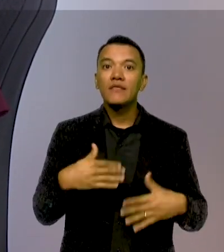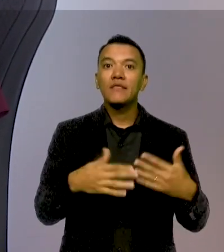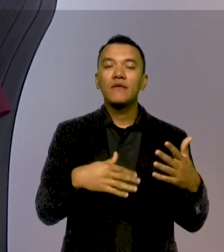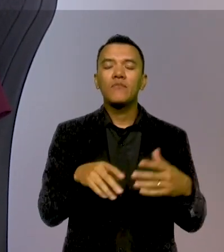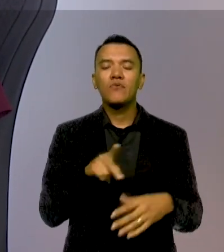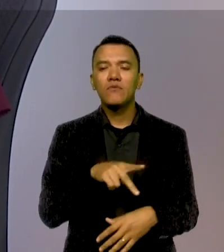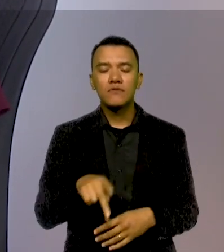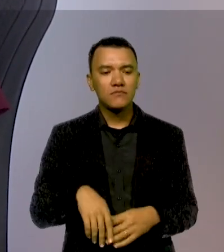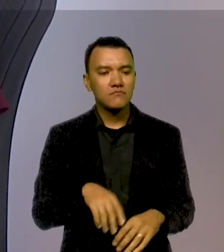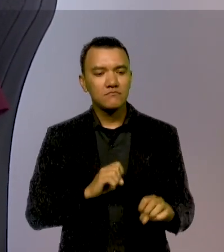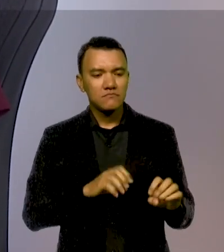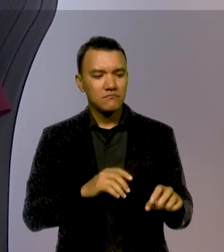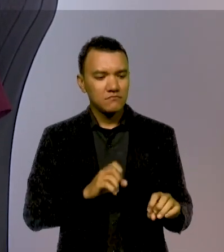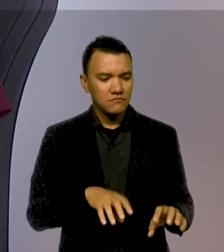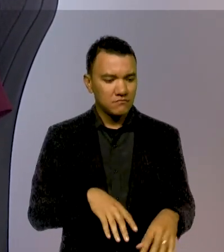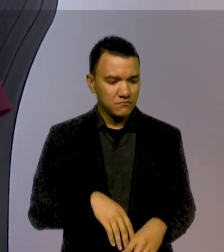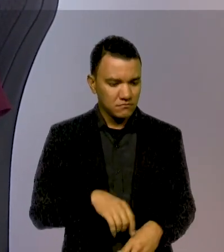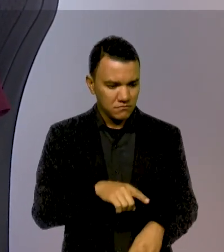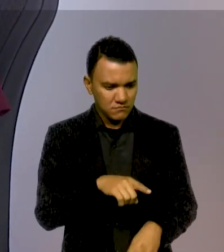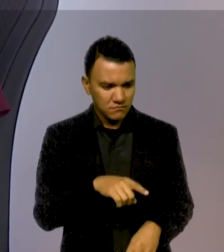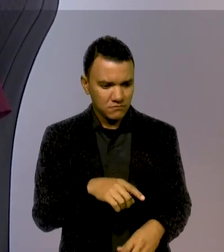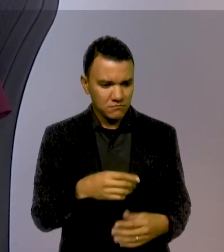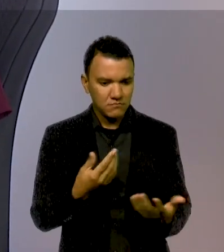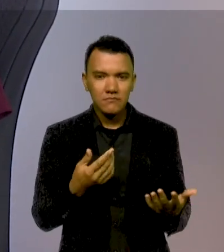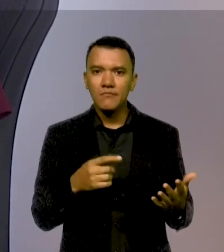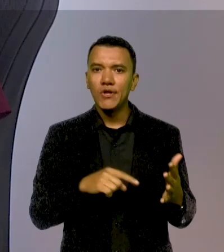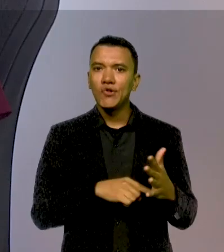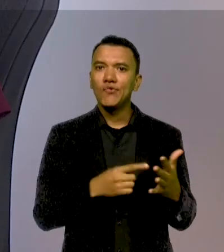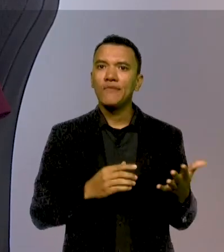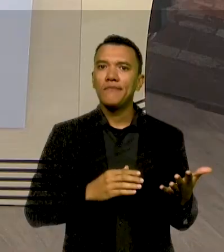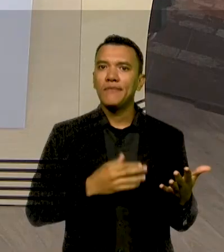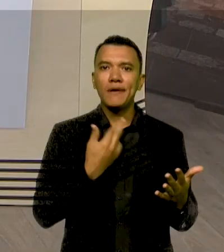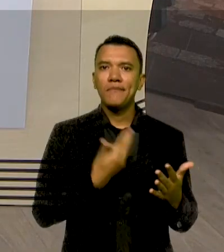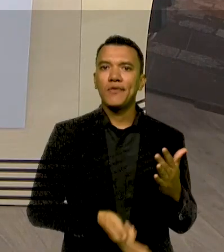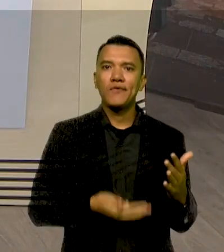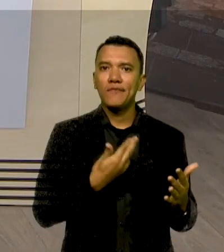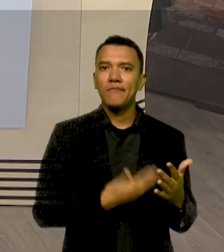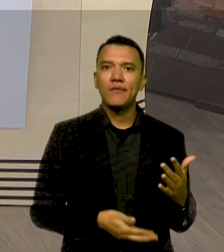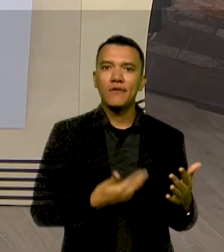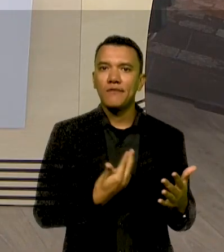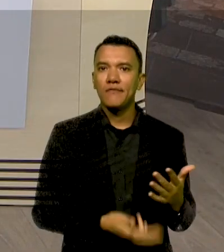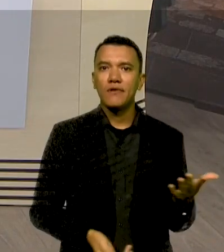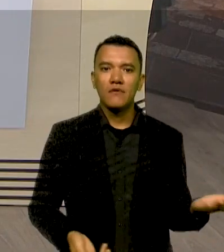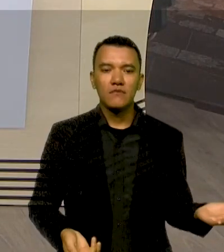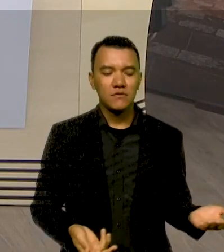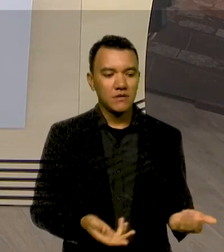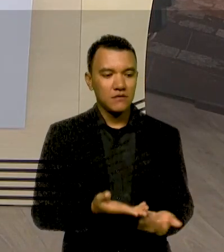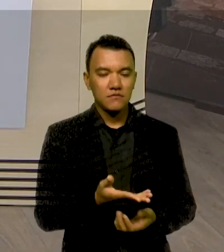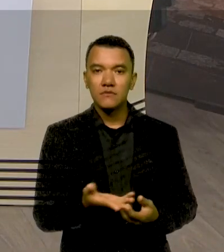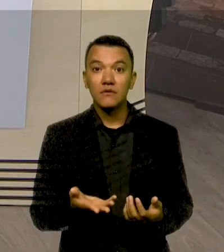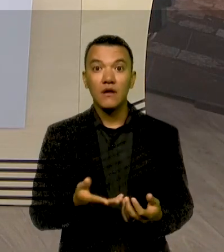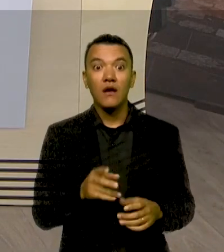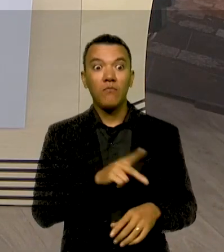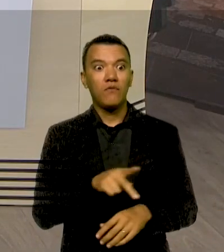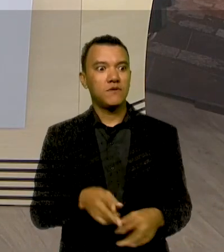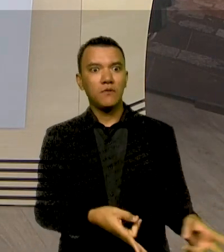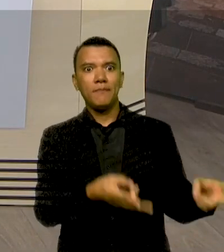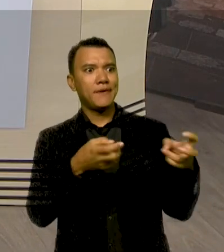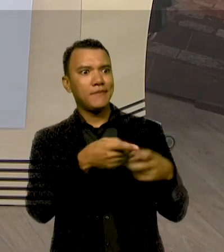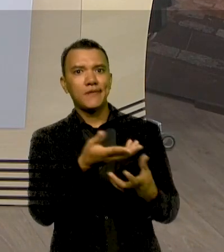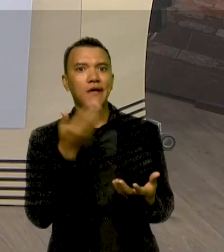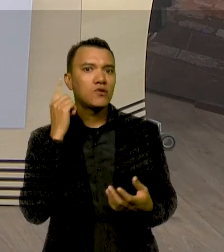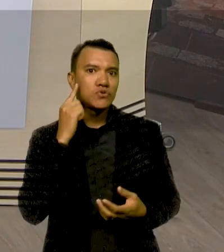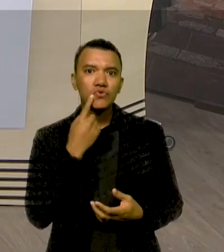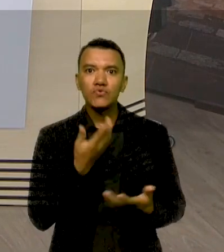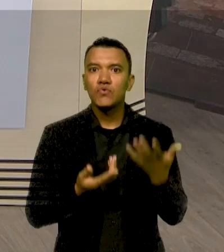vai percebendo, essa criança vai fracassando porque ela não está tendo acesso ao currículo. E aí, quando o professor percebe que é